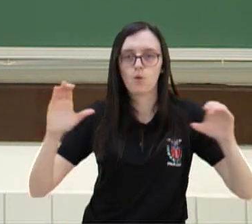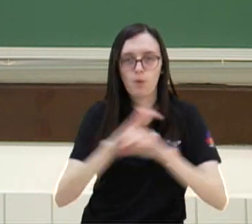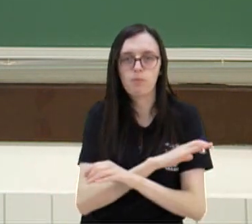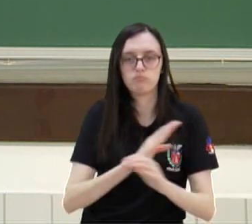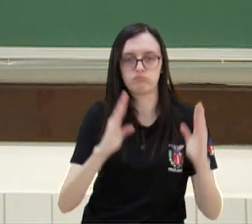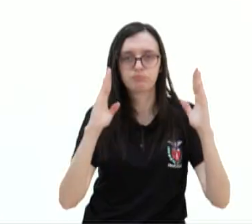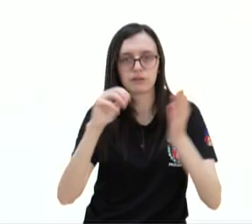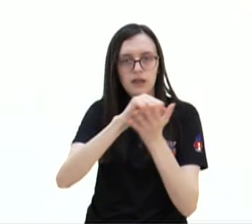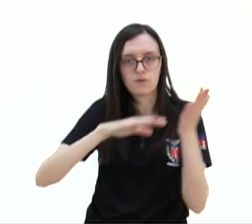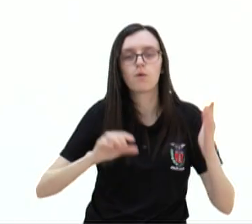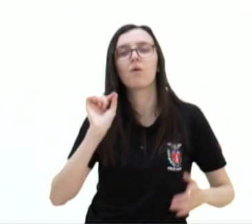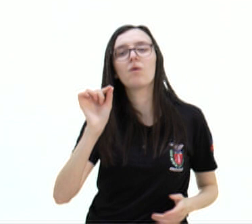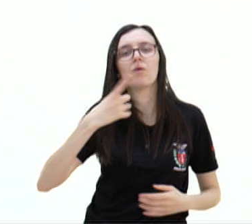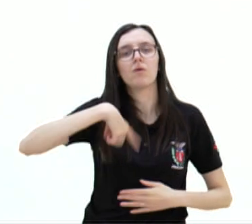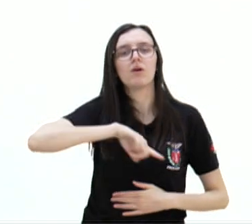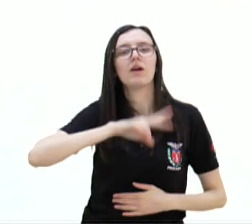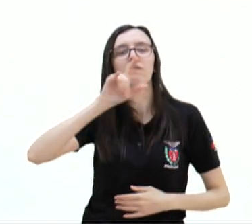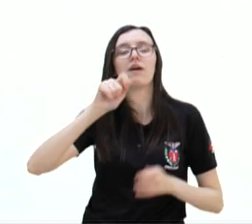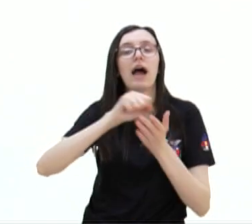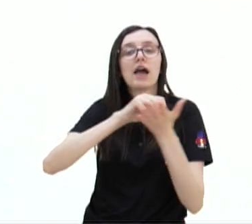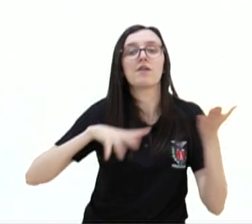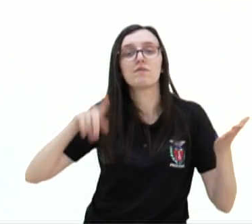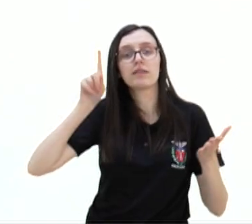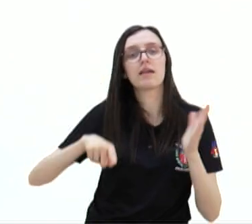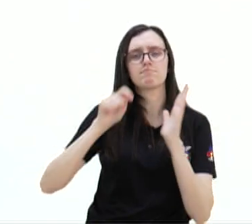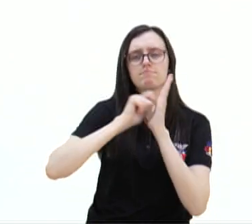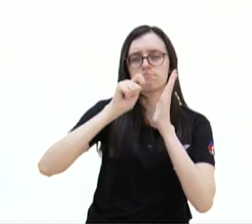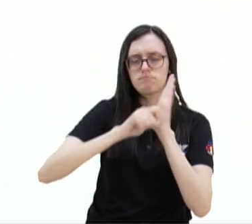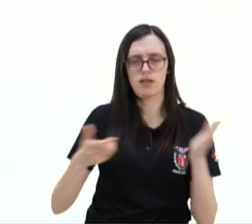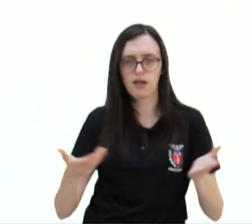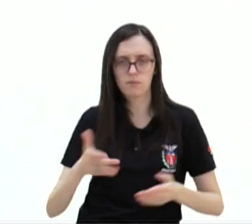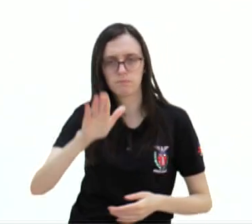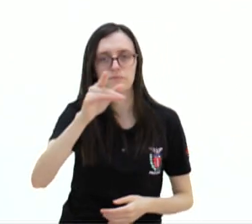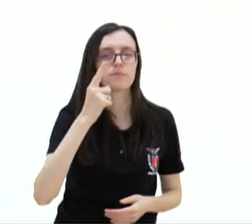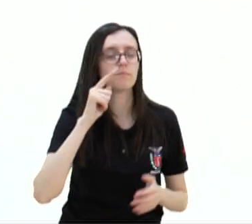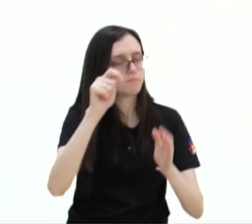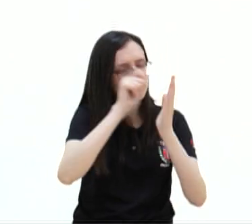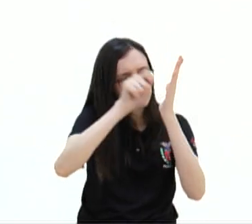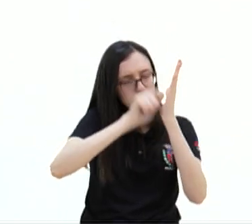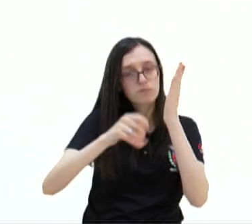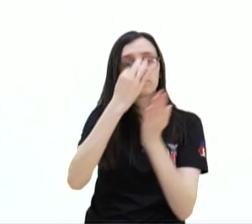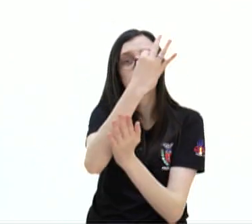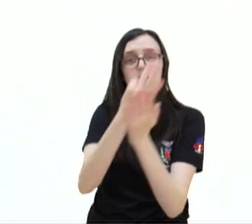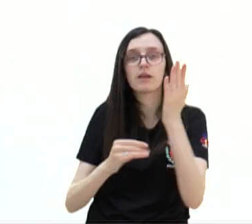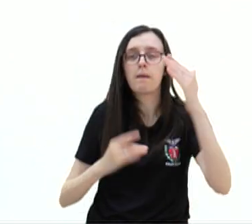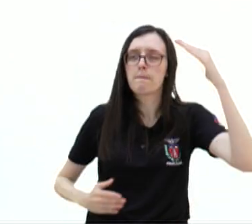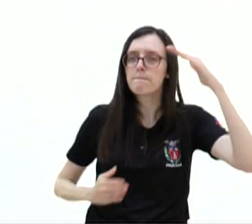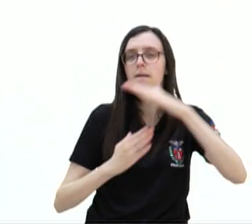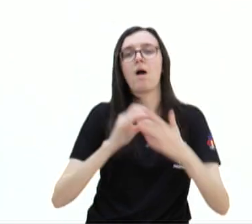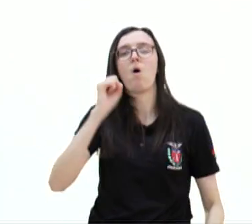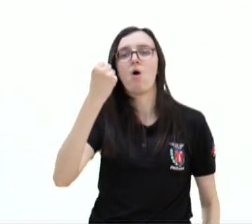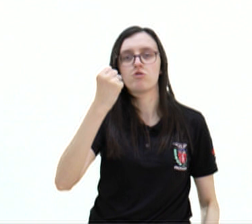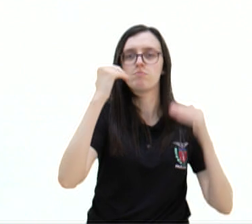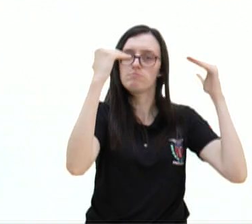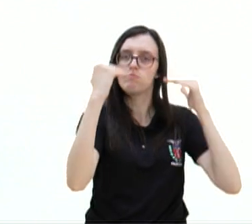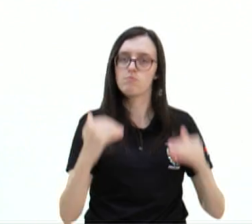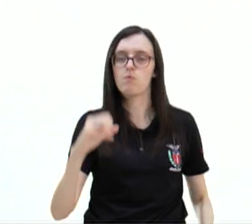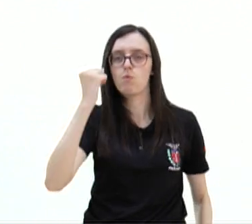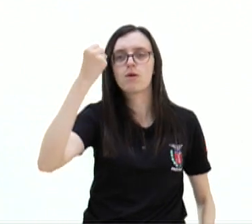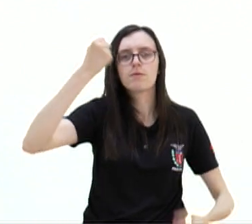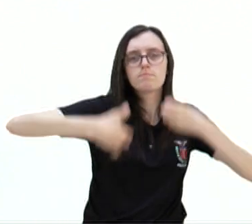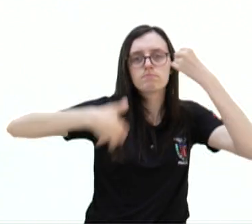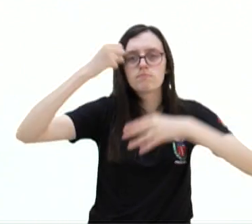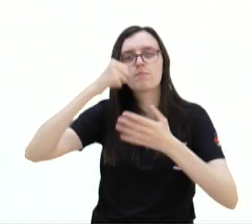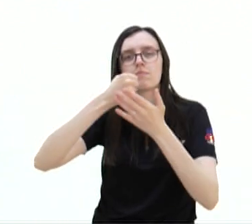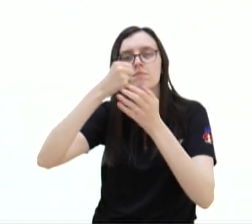parte de exercícios, vamos fazer uma atividade discursiva. Escreva um texto com no máximo 8 linhas, listando